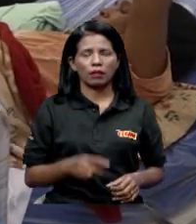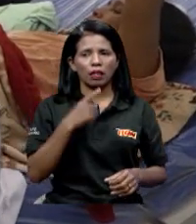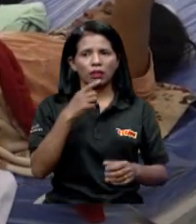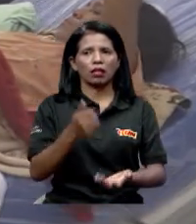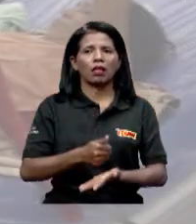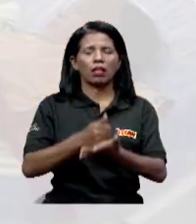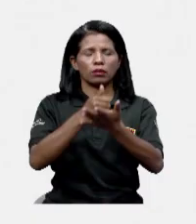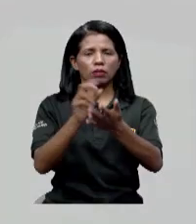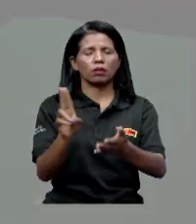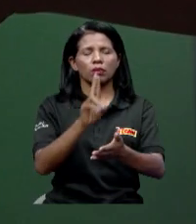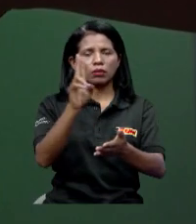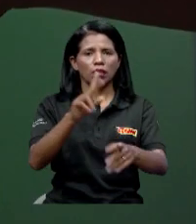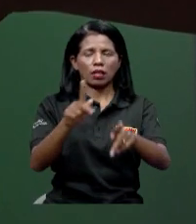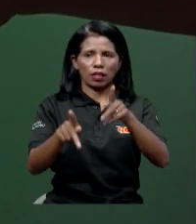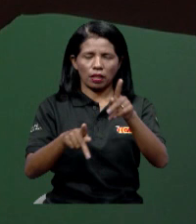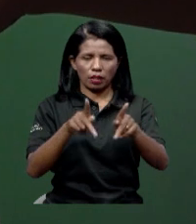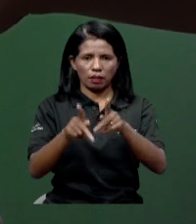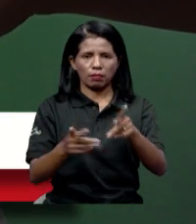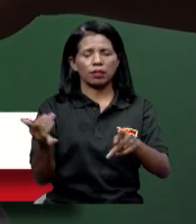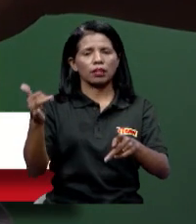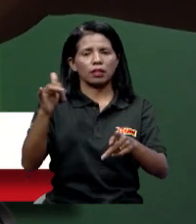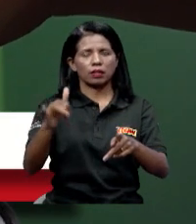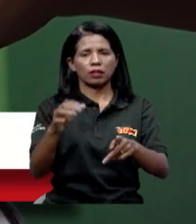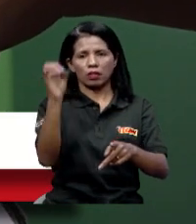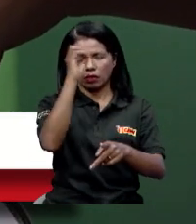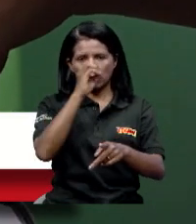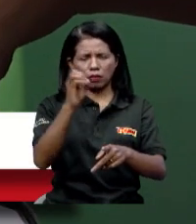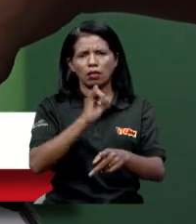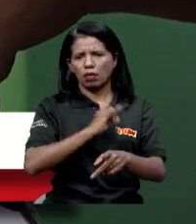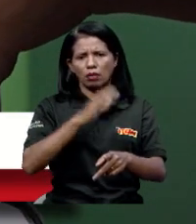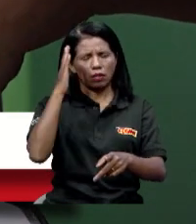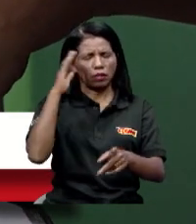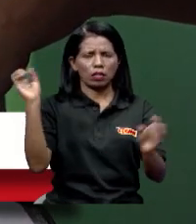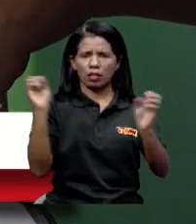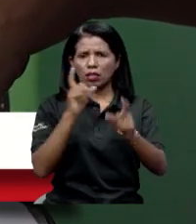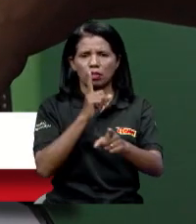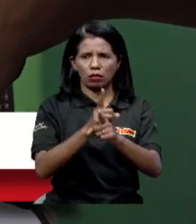atendimento usa fale estagiário hanuin la los kari la los tamba